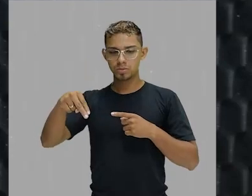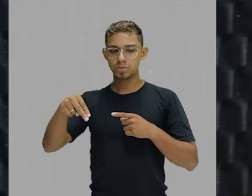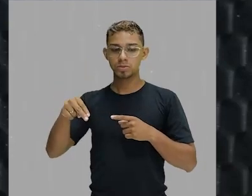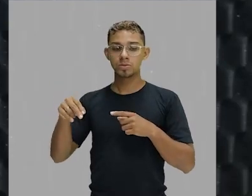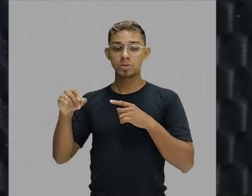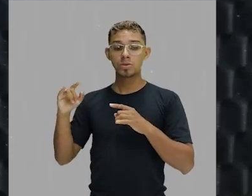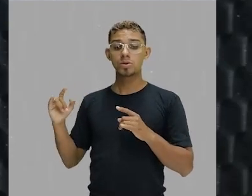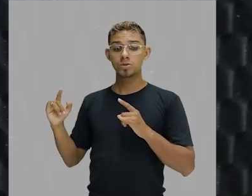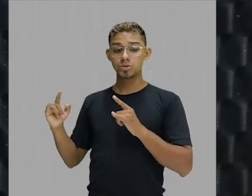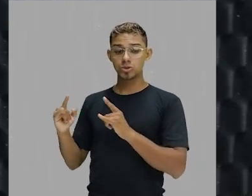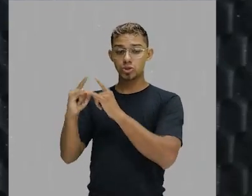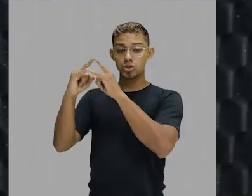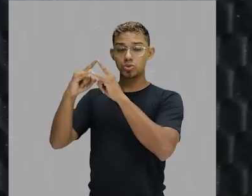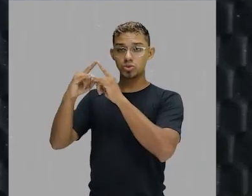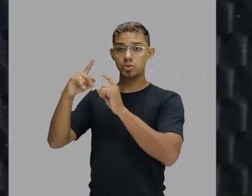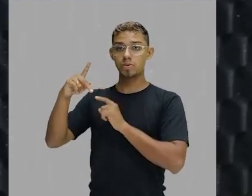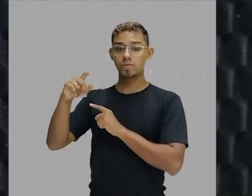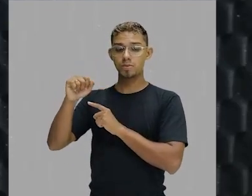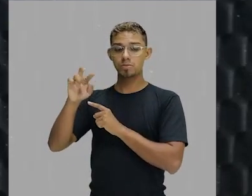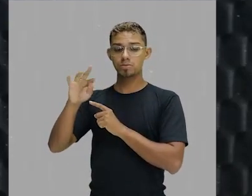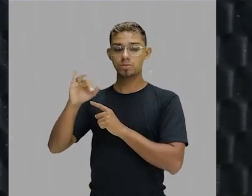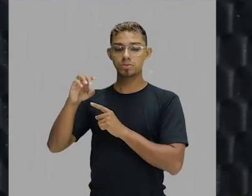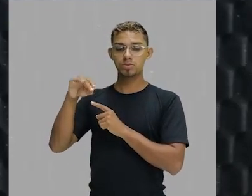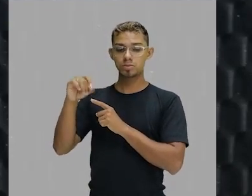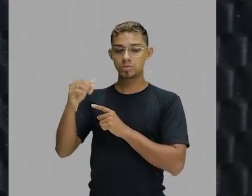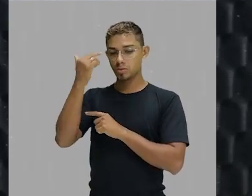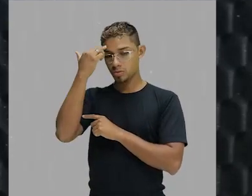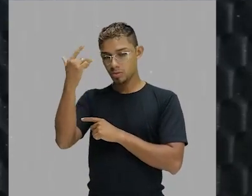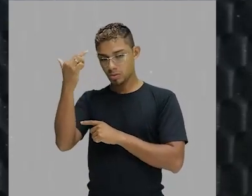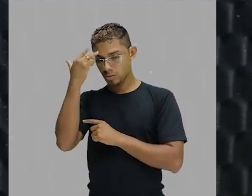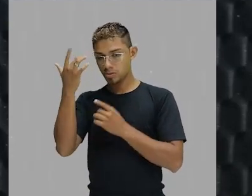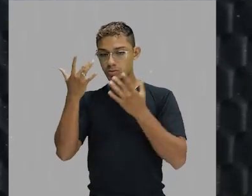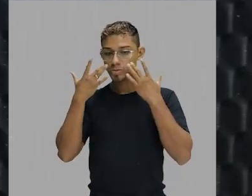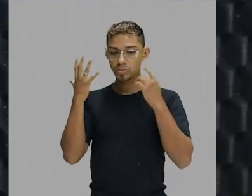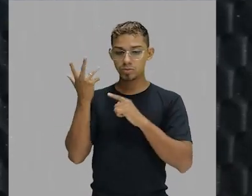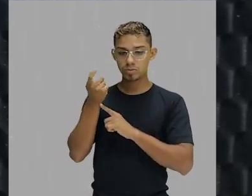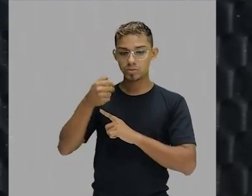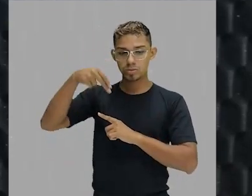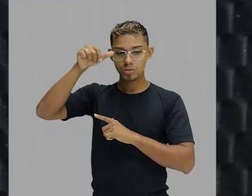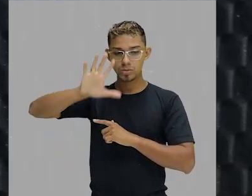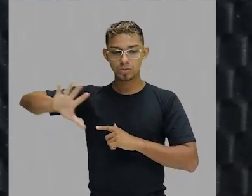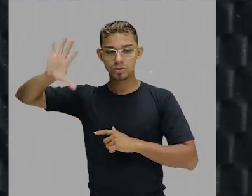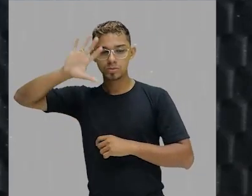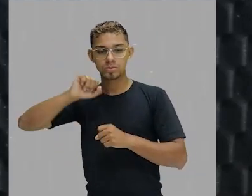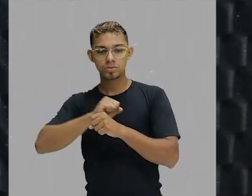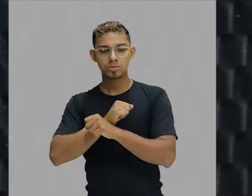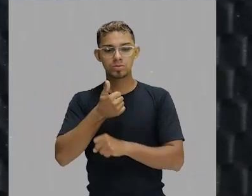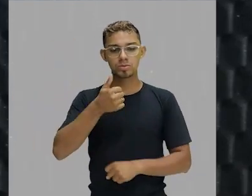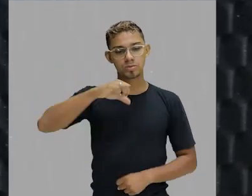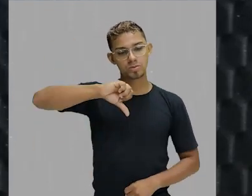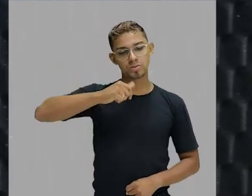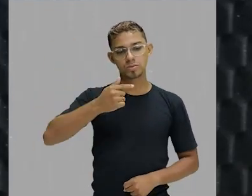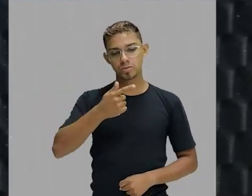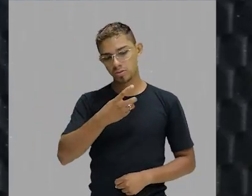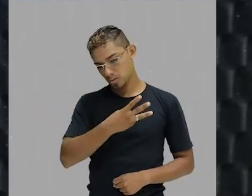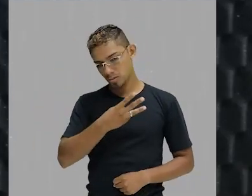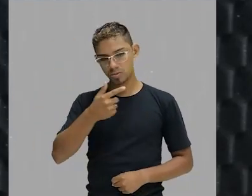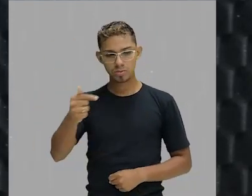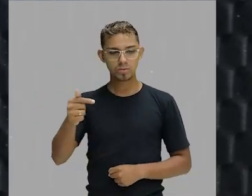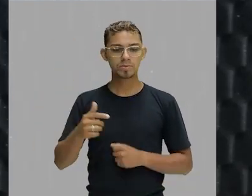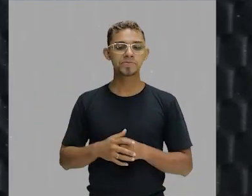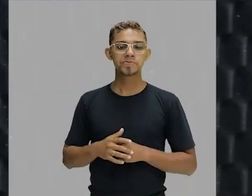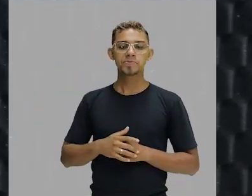e municipais. Ou seja, cada local, cada cidade, cada estado, cada país tem sua própria regulação, certo?